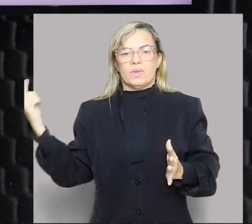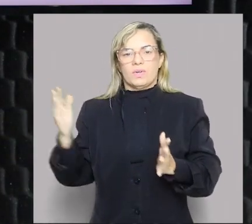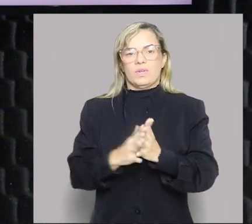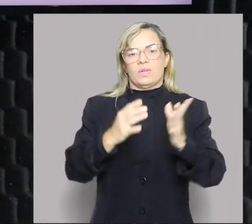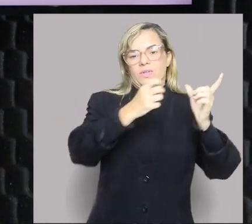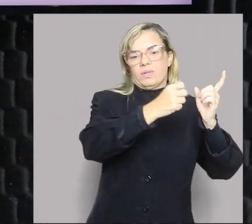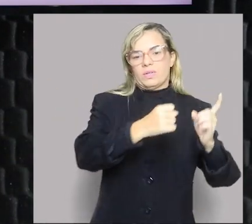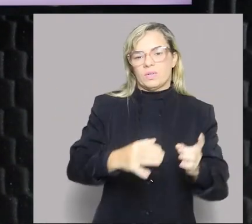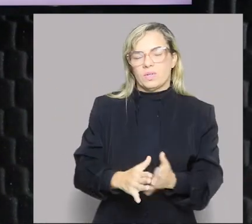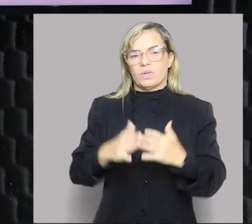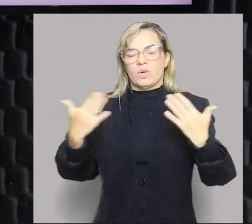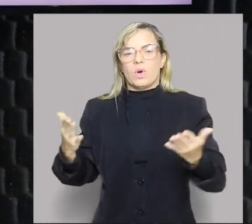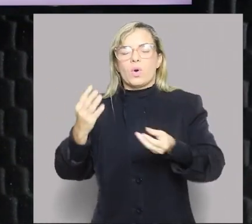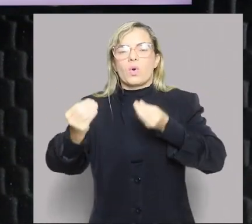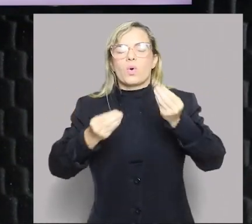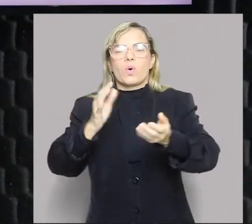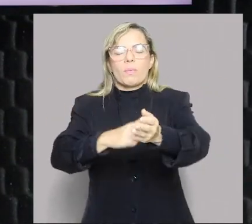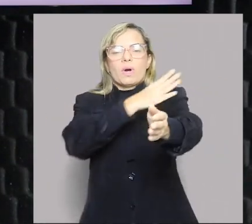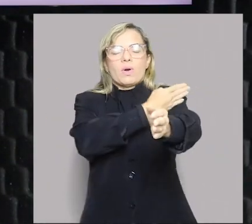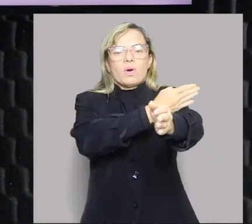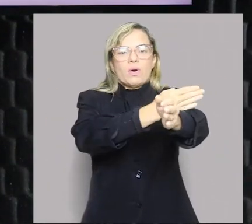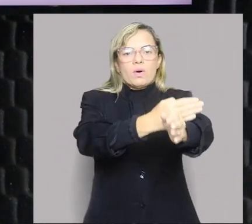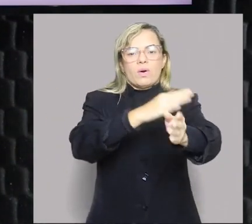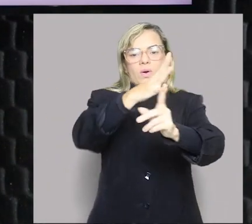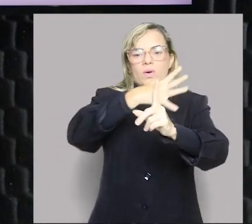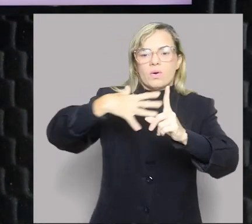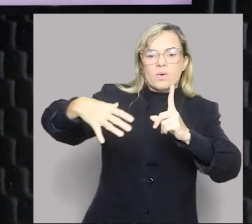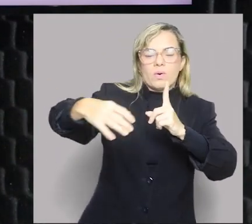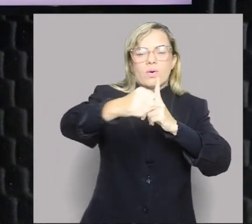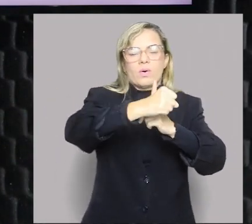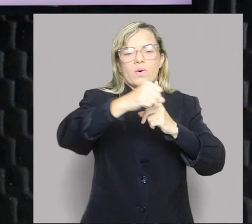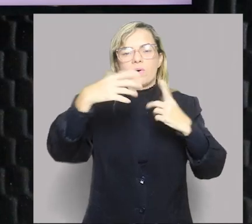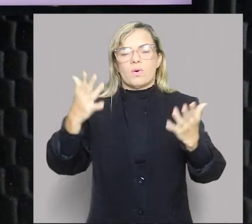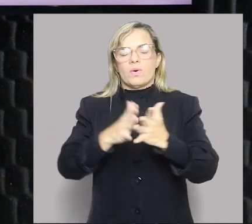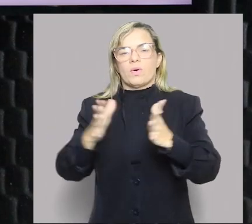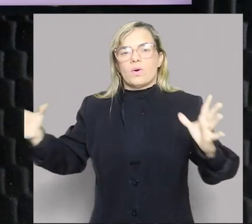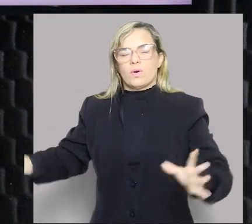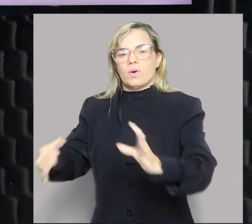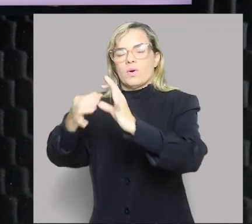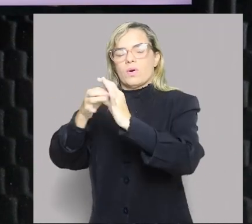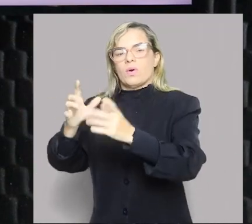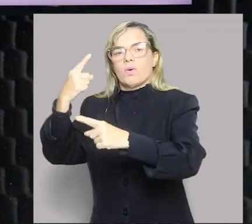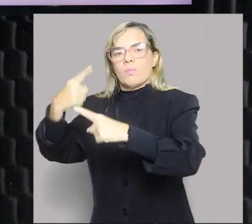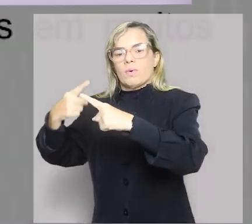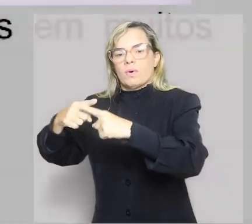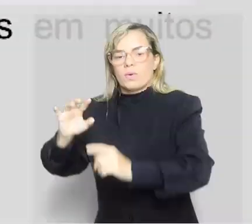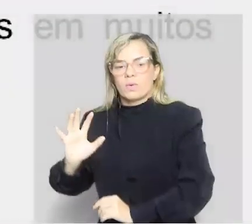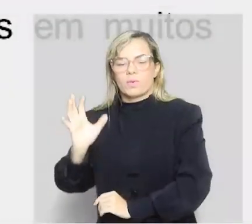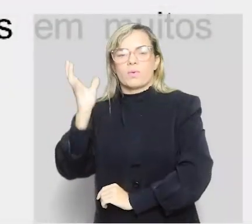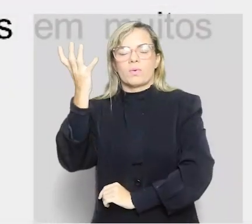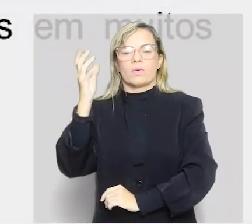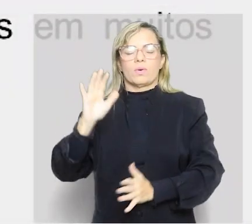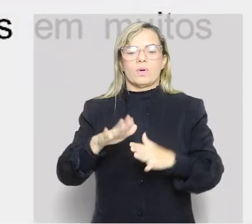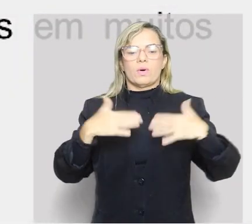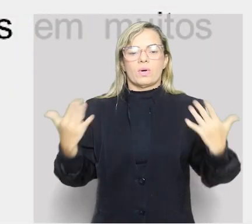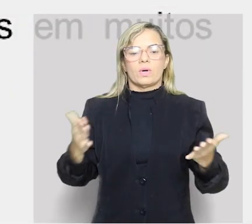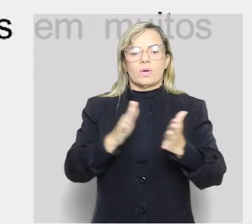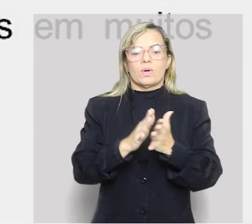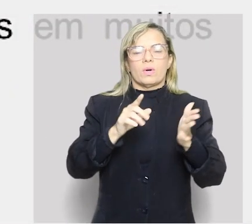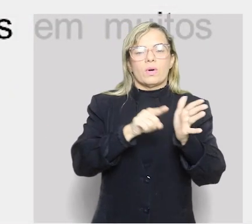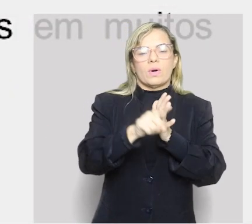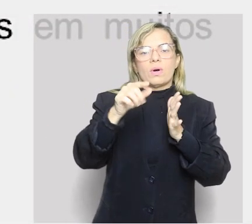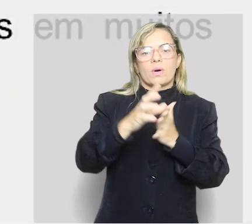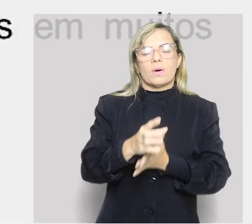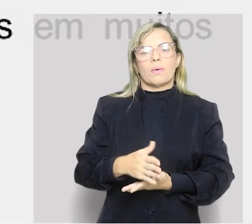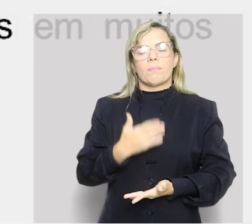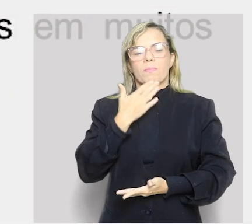sobre o comportamento da sociedade, certo? Associando o porquê que isso acontece. E o que a questão vai nos pedir? Em